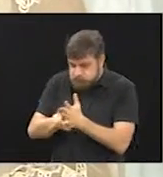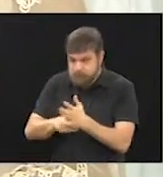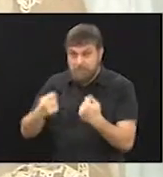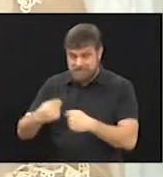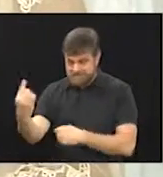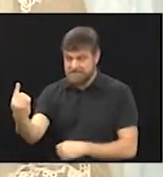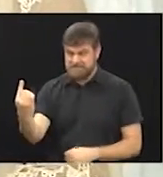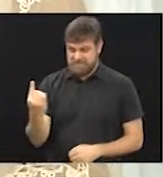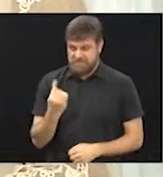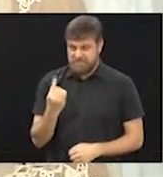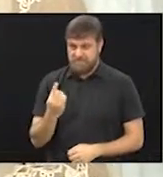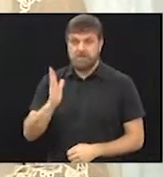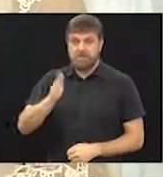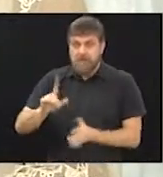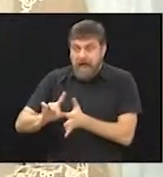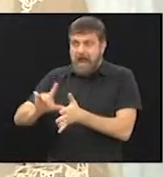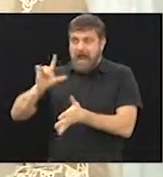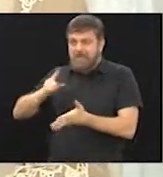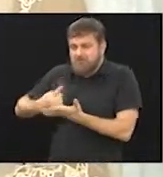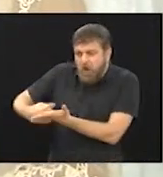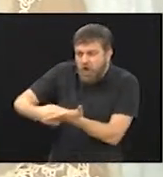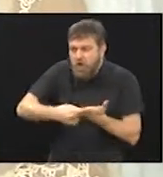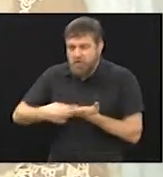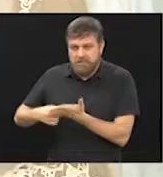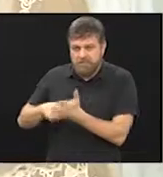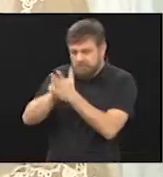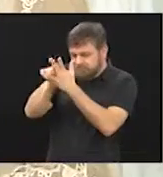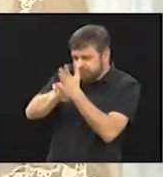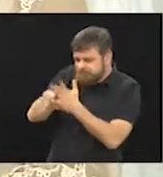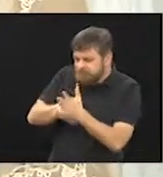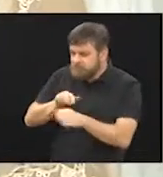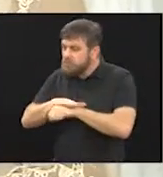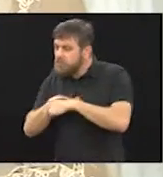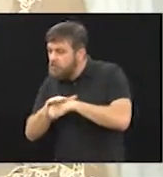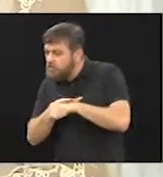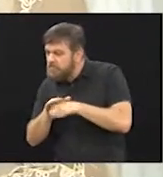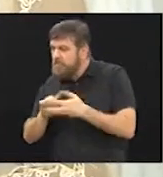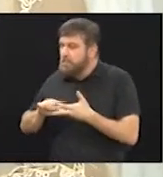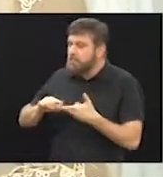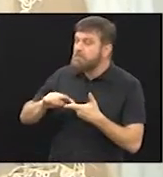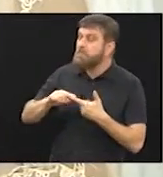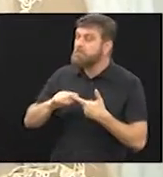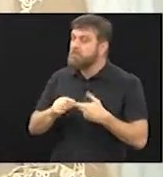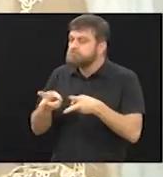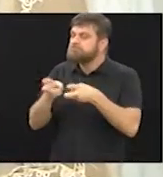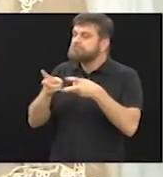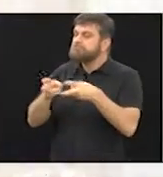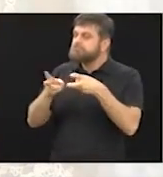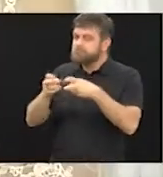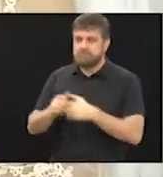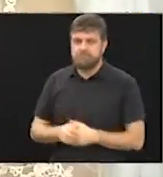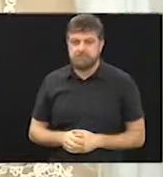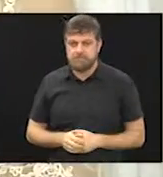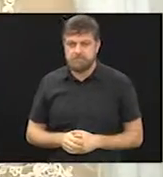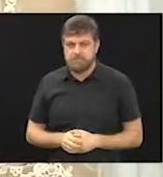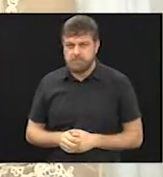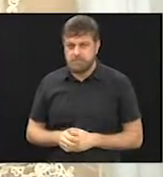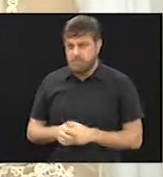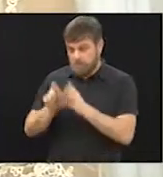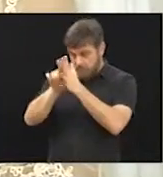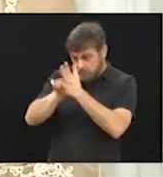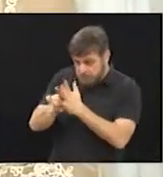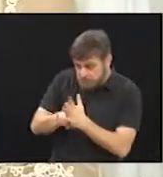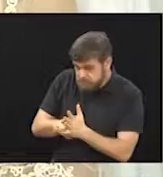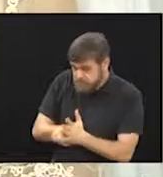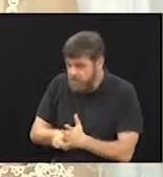fazer, então ela já me procura e a gente já faz exames anuais e já vê outras queixas que ela esteja sentindo também. Nos exames de